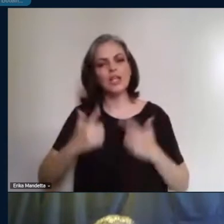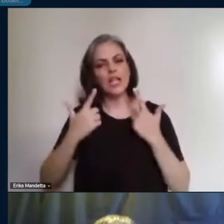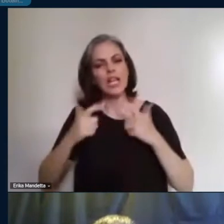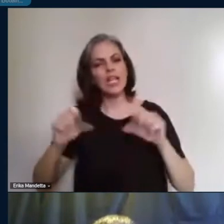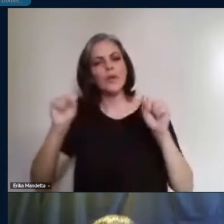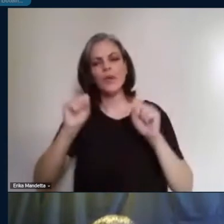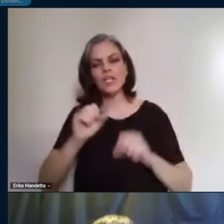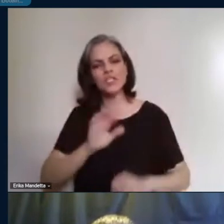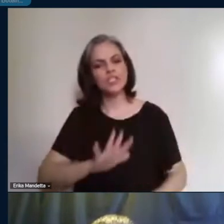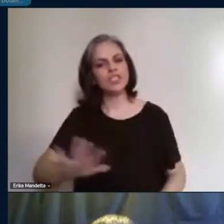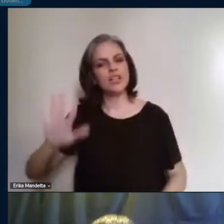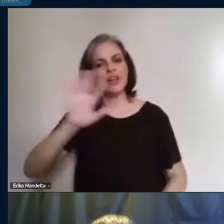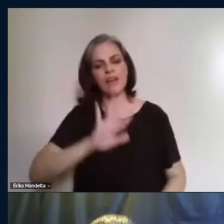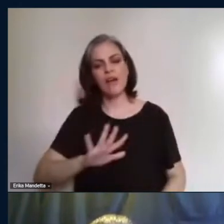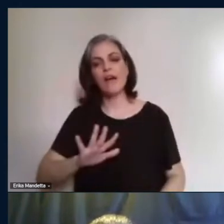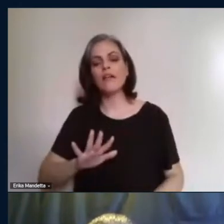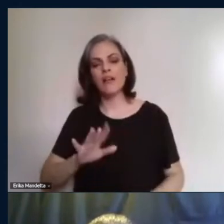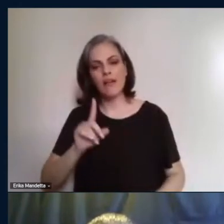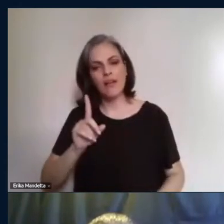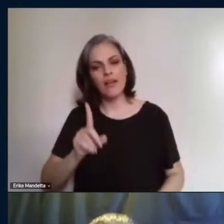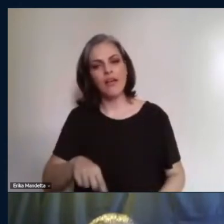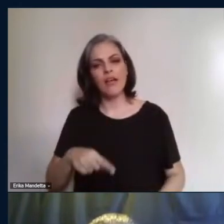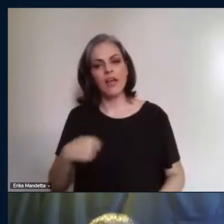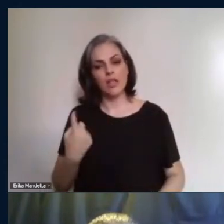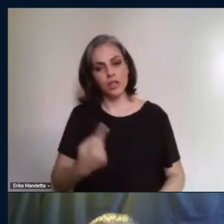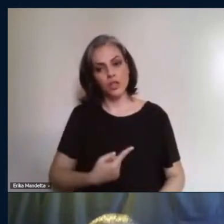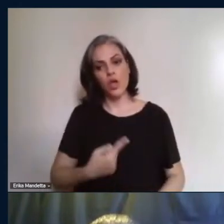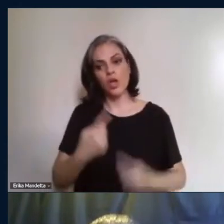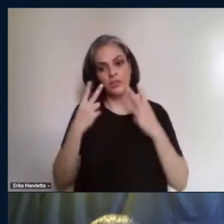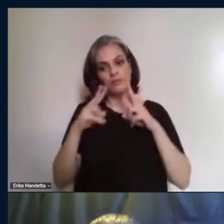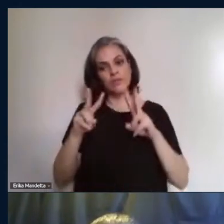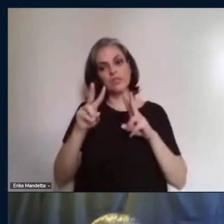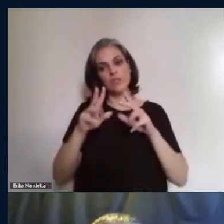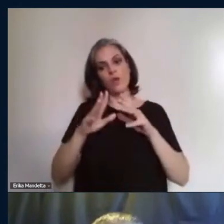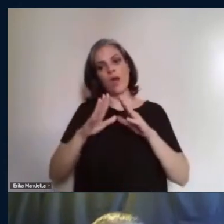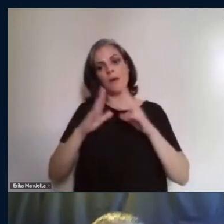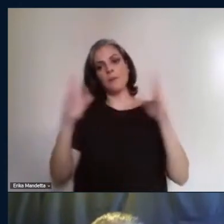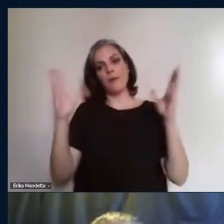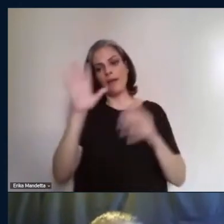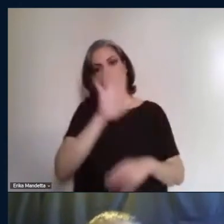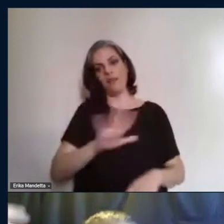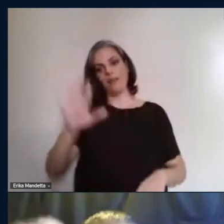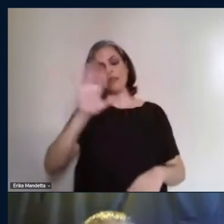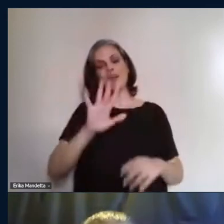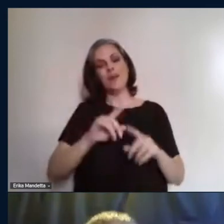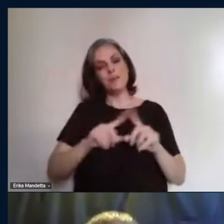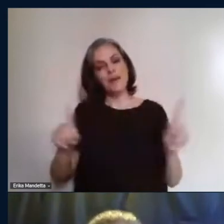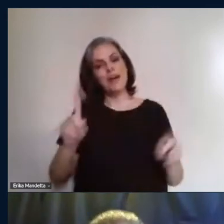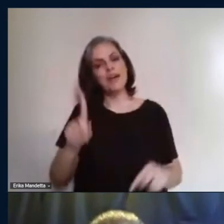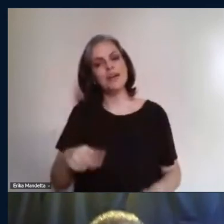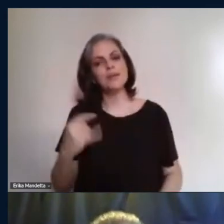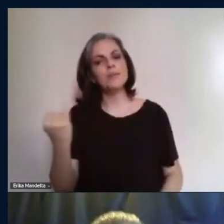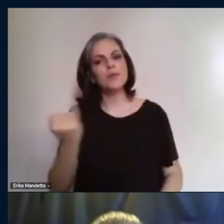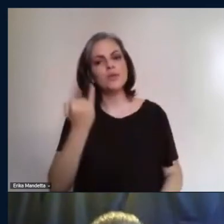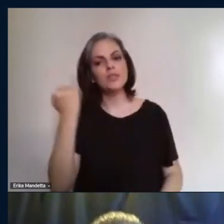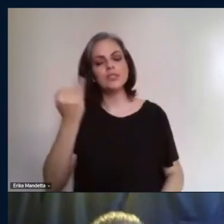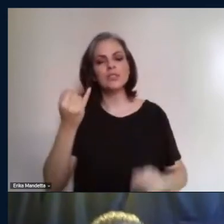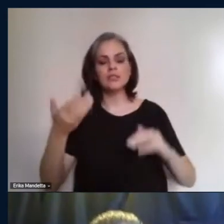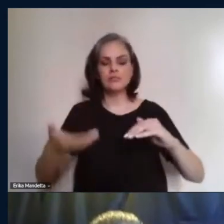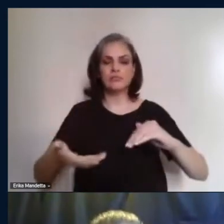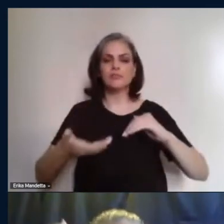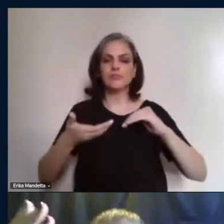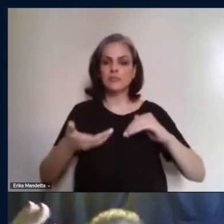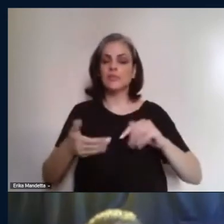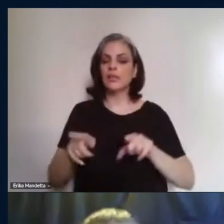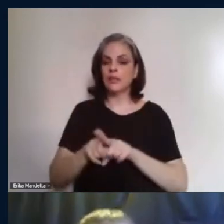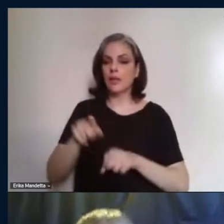a gente tem que trabalhar com uma perspectiva mais ampla e é muito importante que o Congresso e que os alvos dos